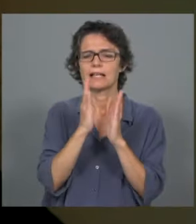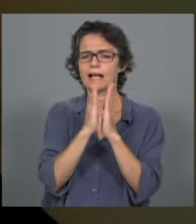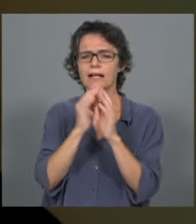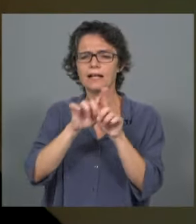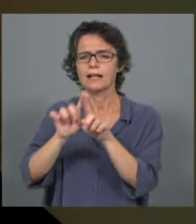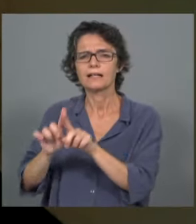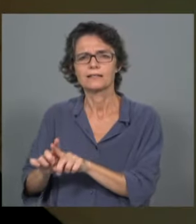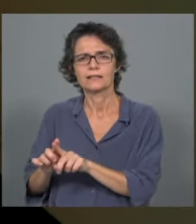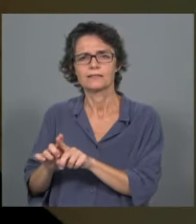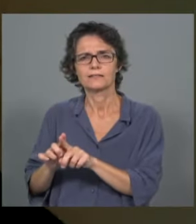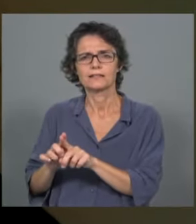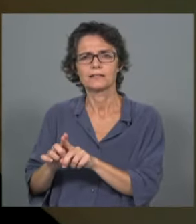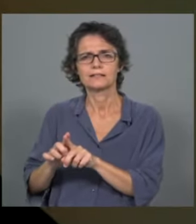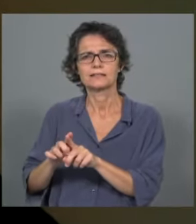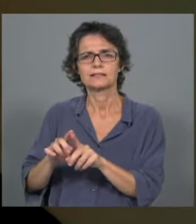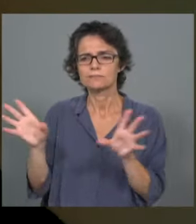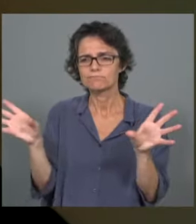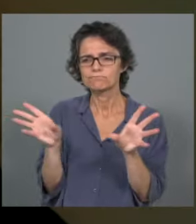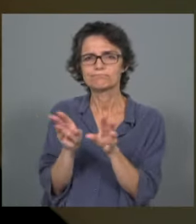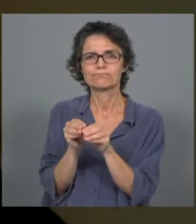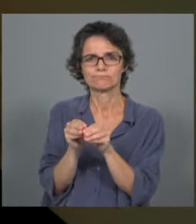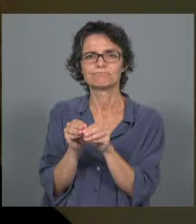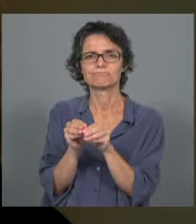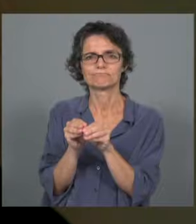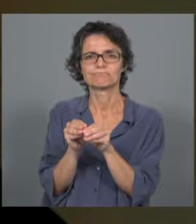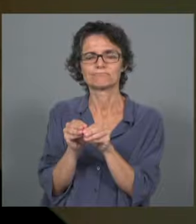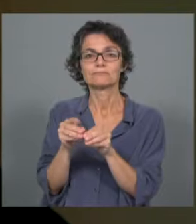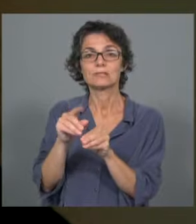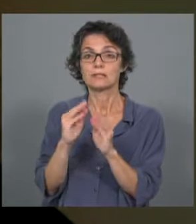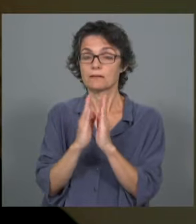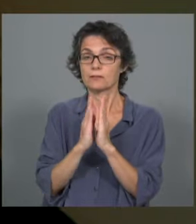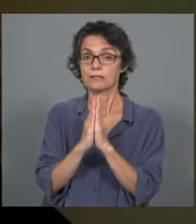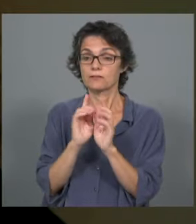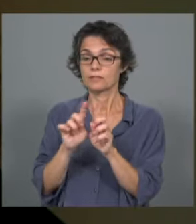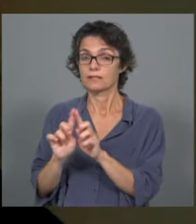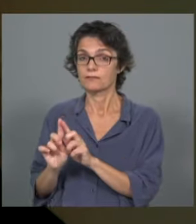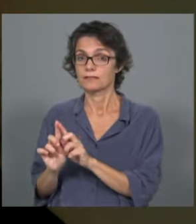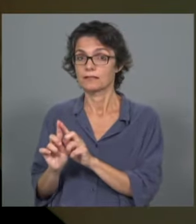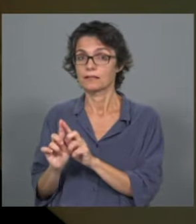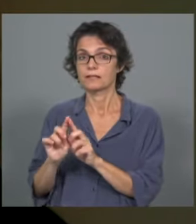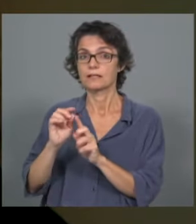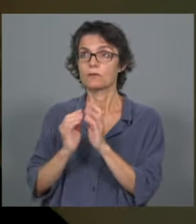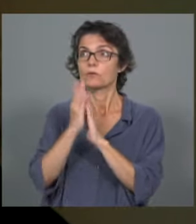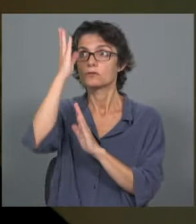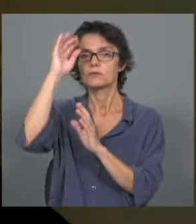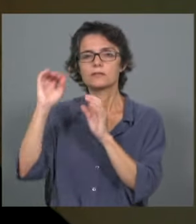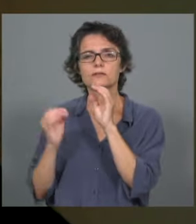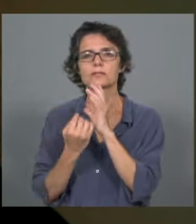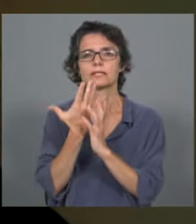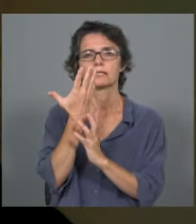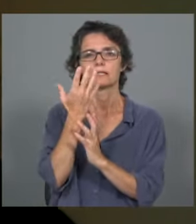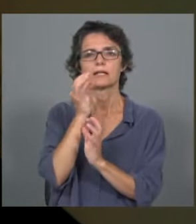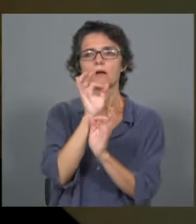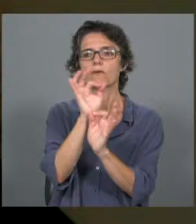a todas as denominações, mas também às religiões, a ideia de Deus Criador, e o